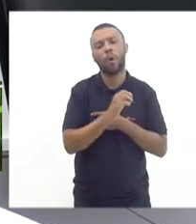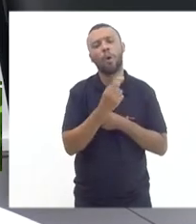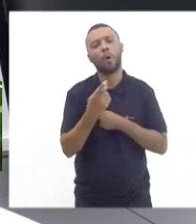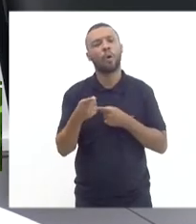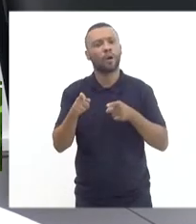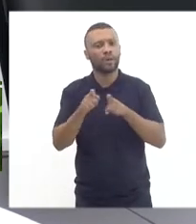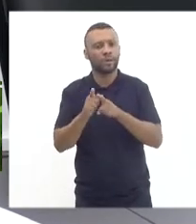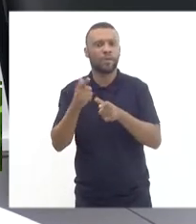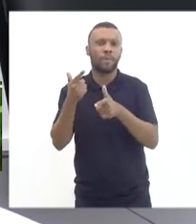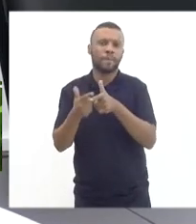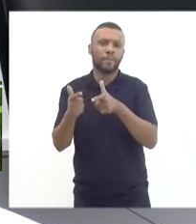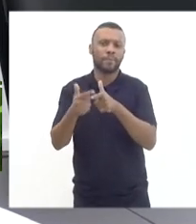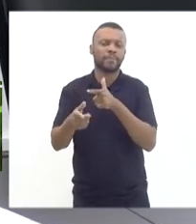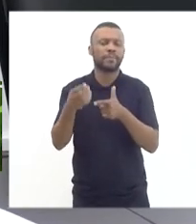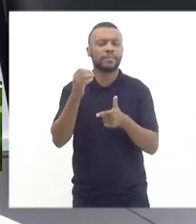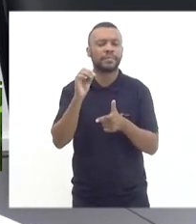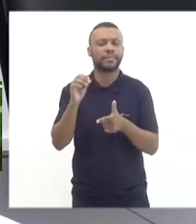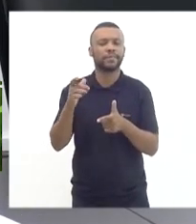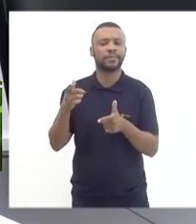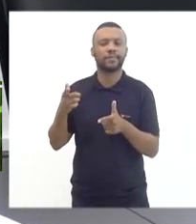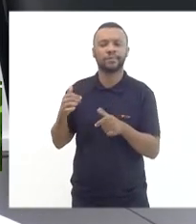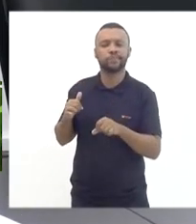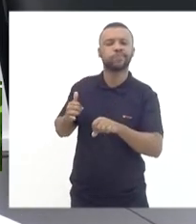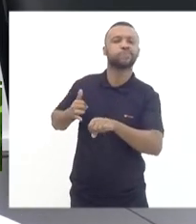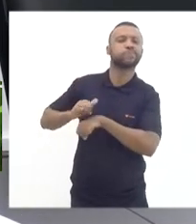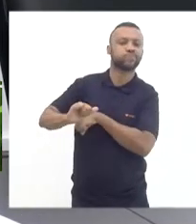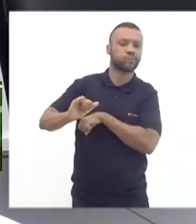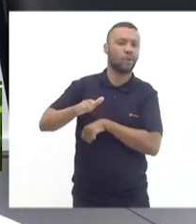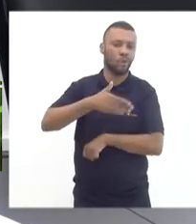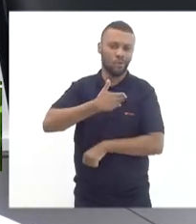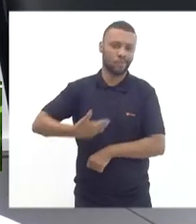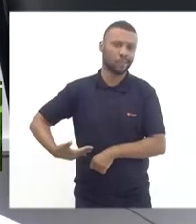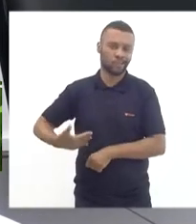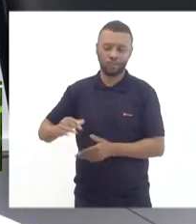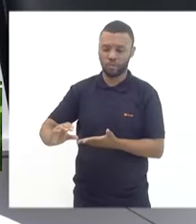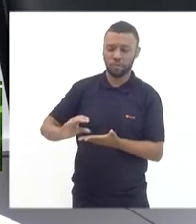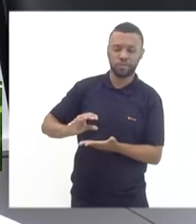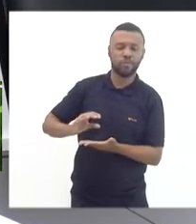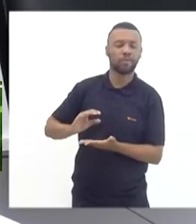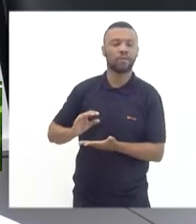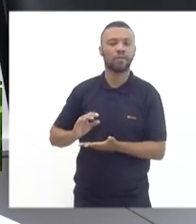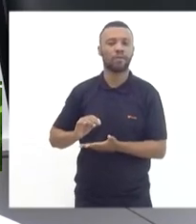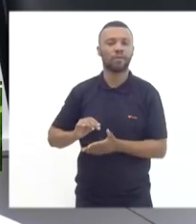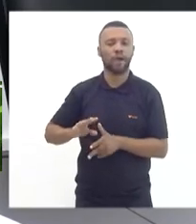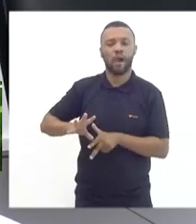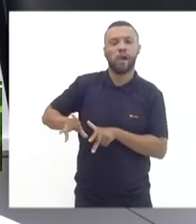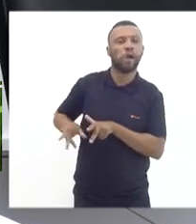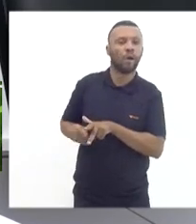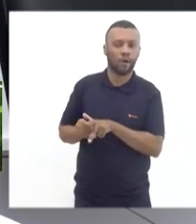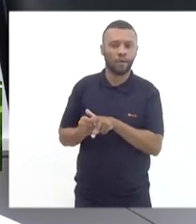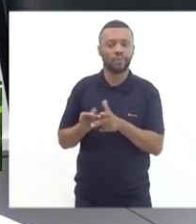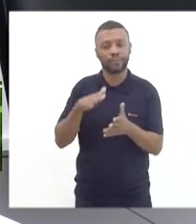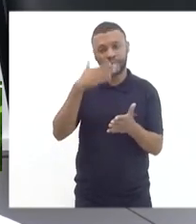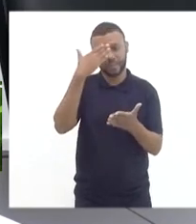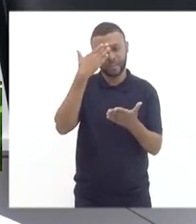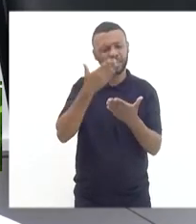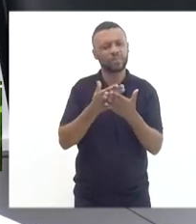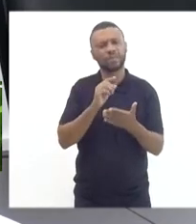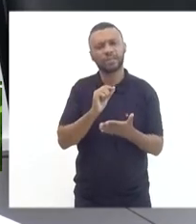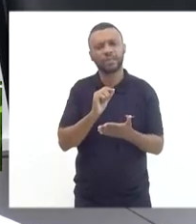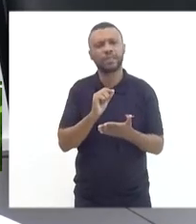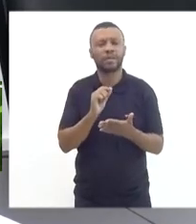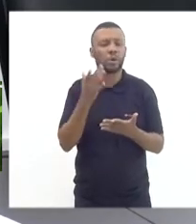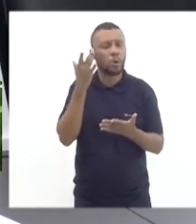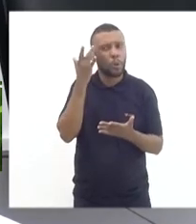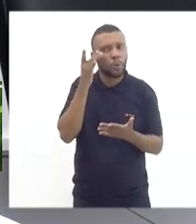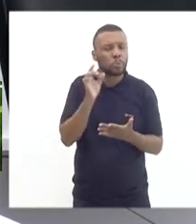uma questão de lesar o Estado dolosamente. Essa eu acho que é uma... Eu li o texto aqui, eu peguei aqui meio de carona. Então, eu não